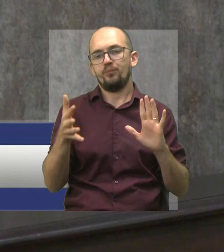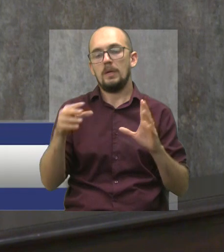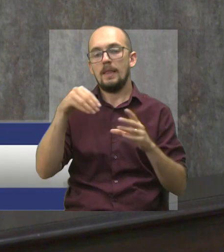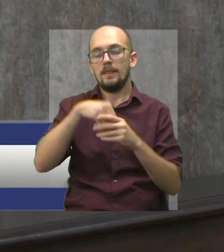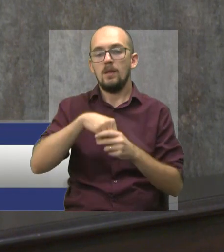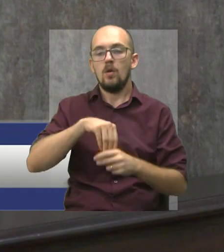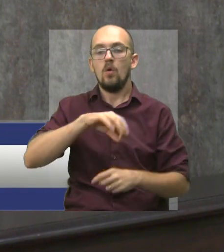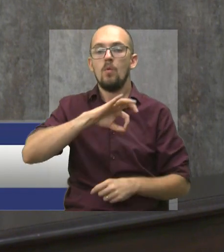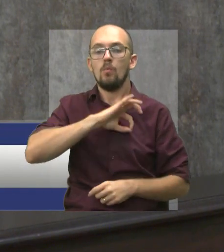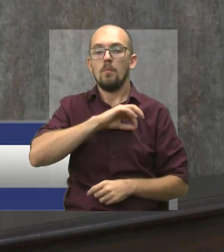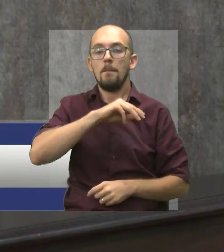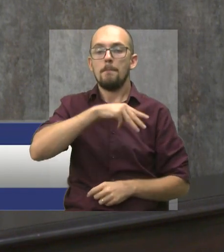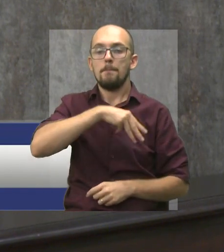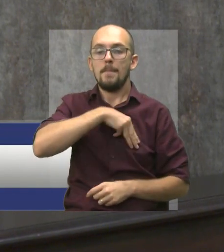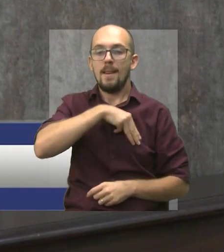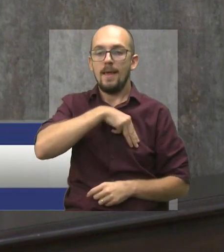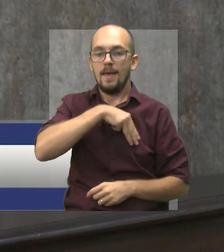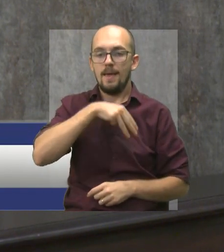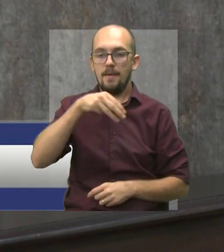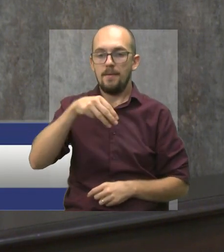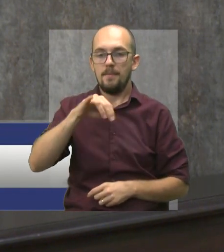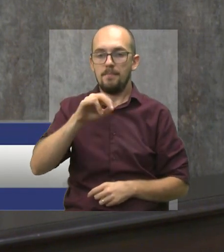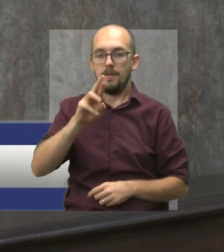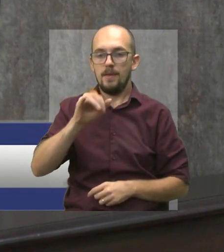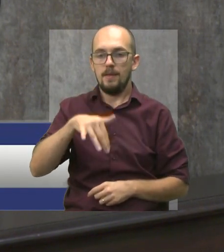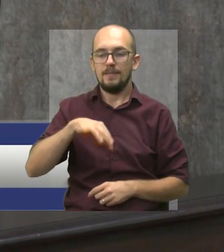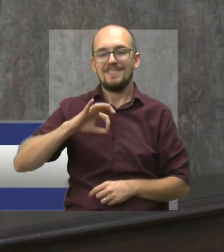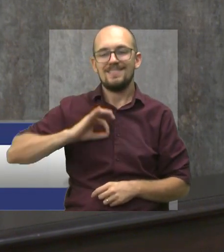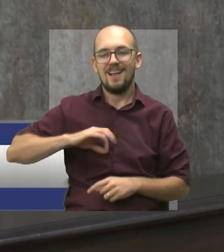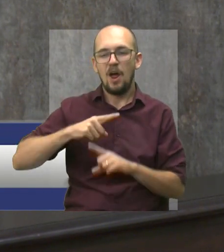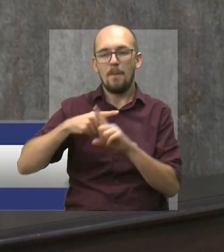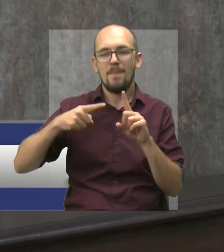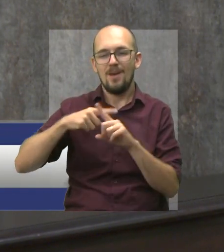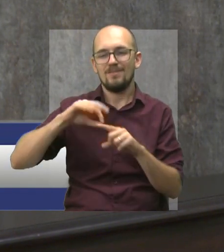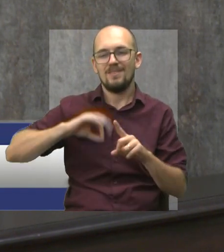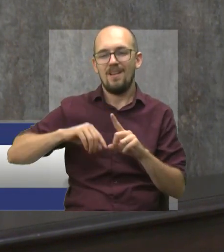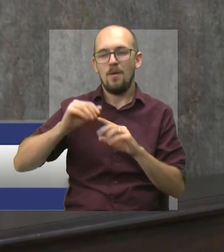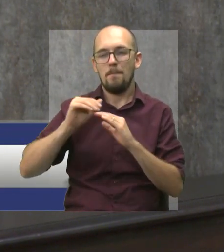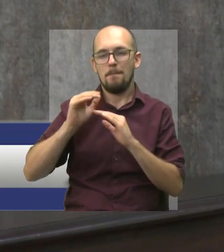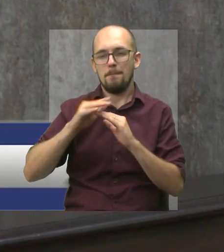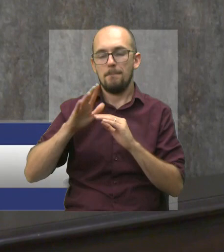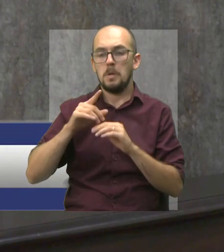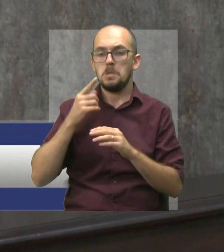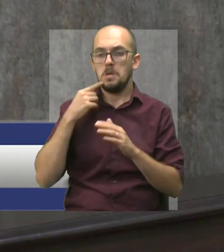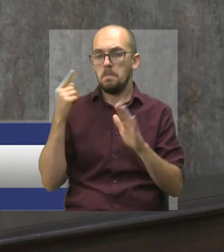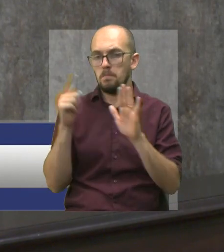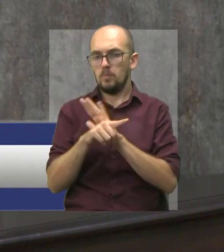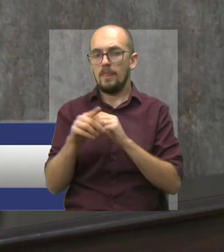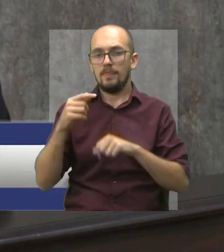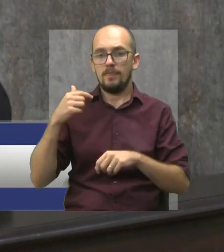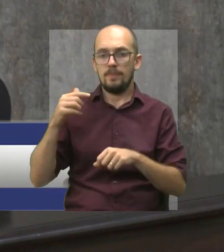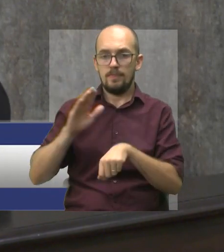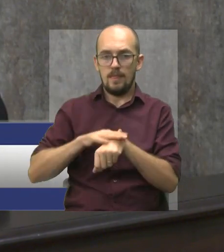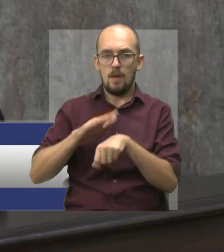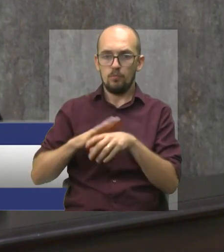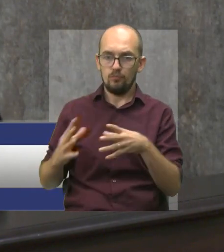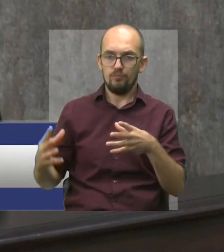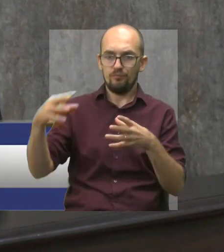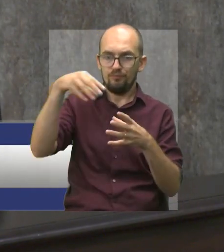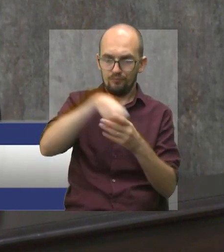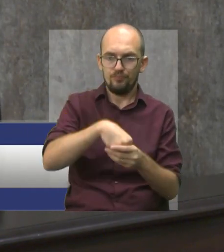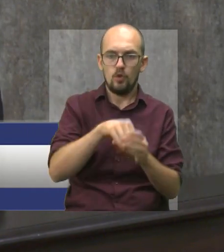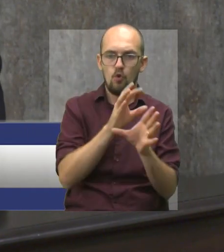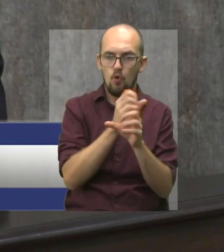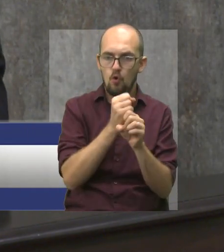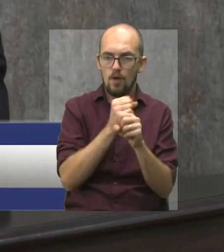meio salário mínimo. E ele gostaria de saber se esse tempo entra para a contagem da aposentadoria. É isso, né, seu Anselmo?